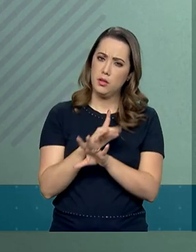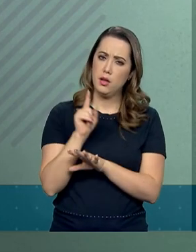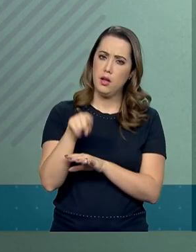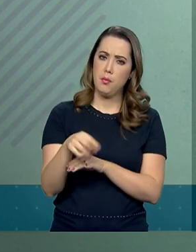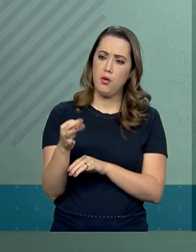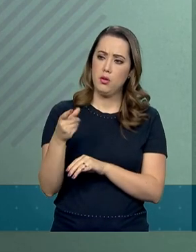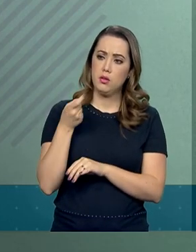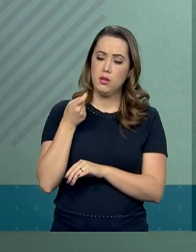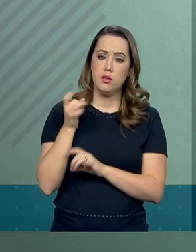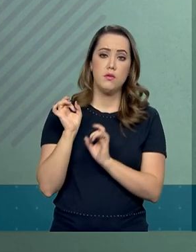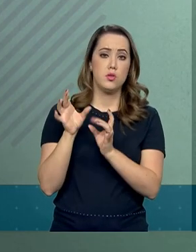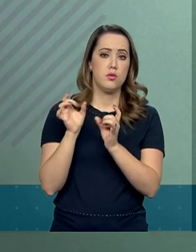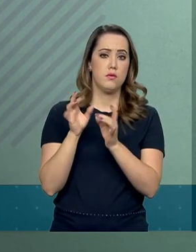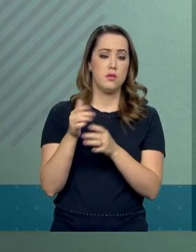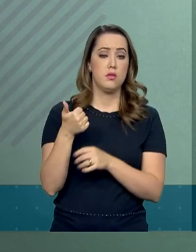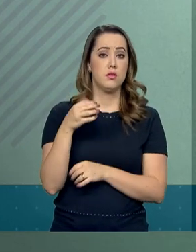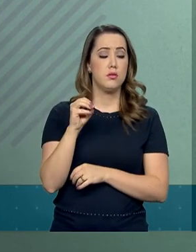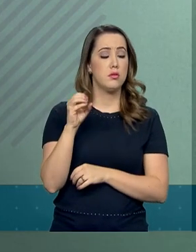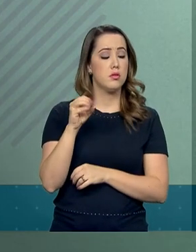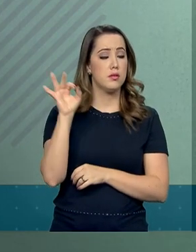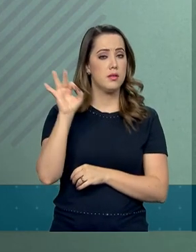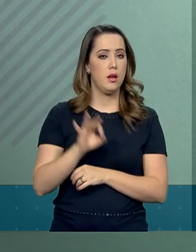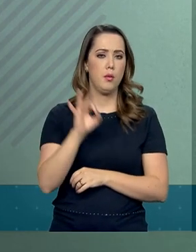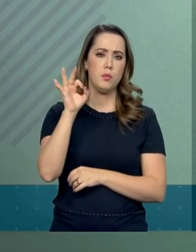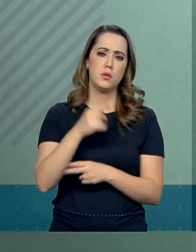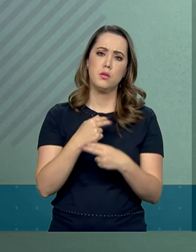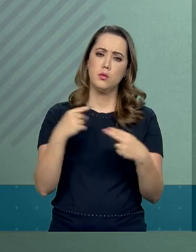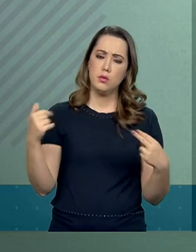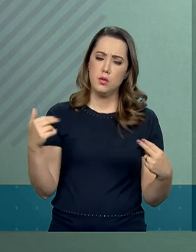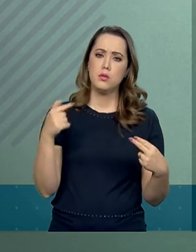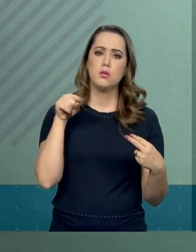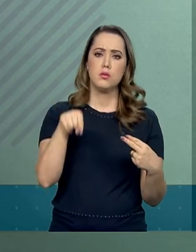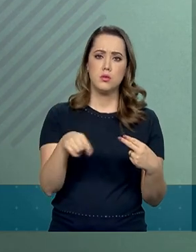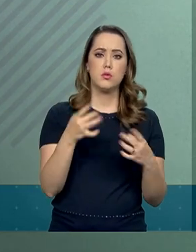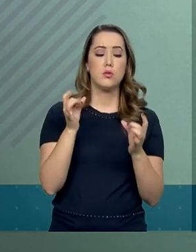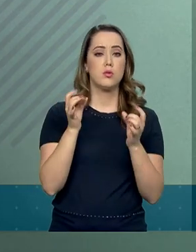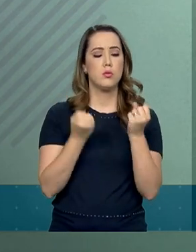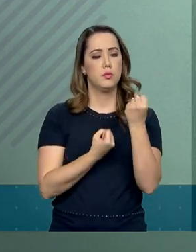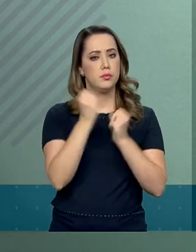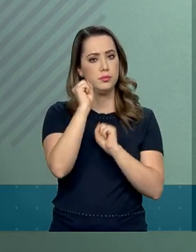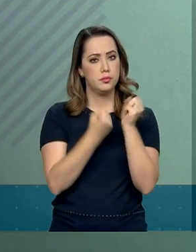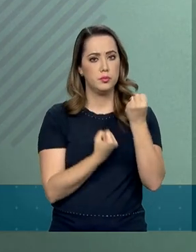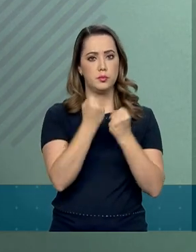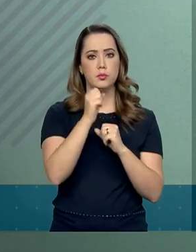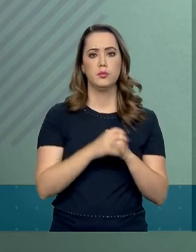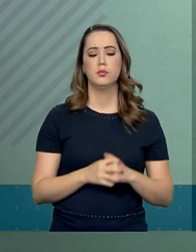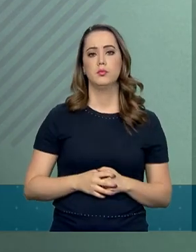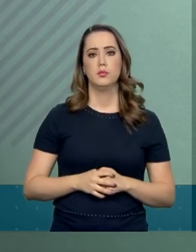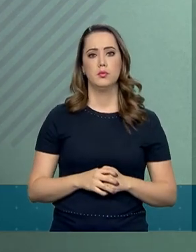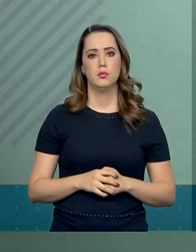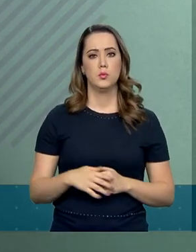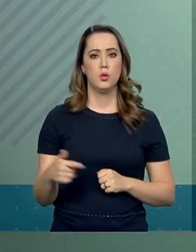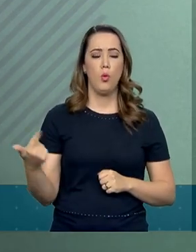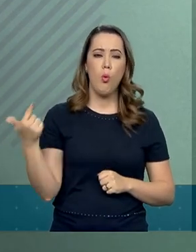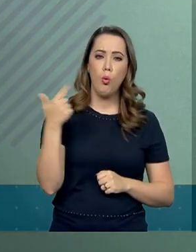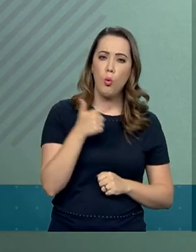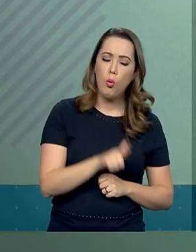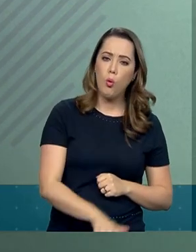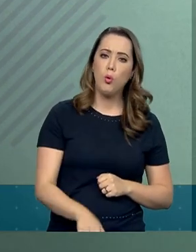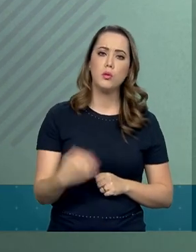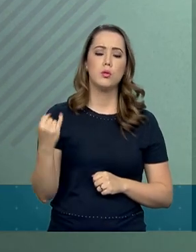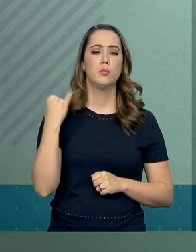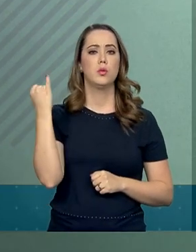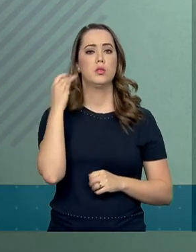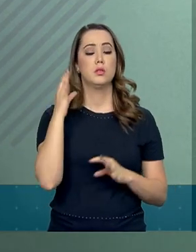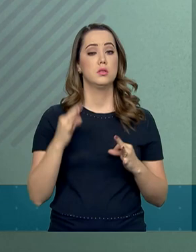exportação de 100% dos produtos industriais outra conquista no